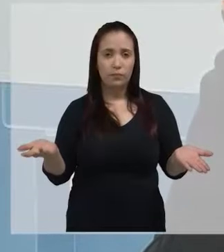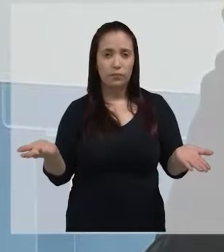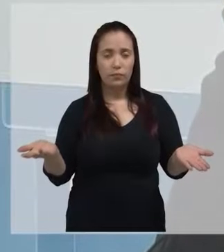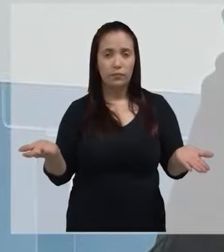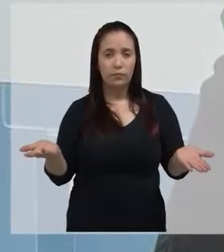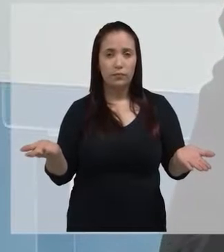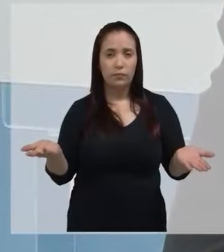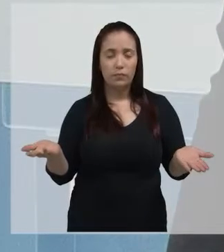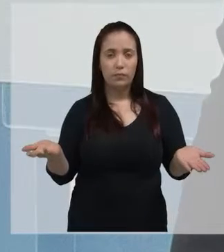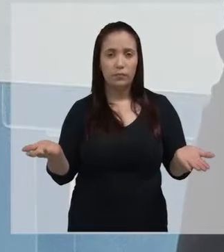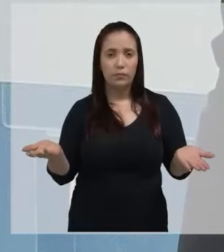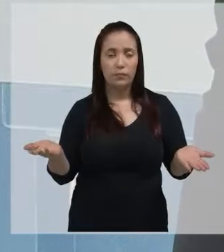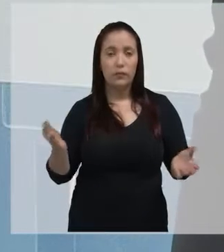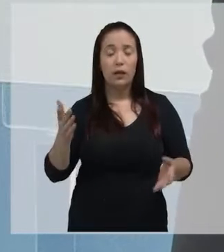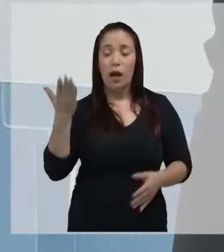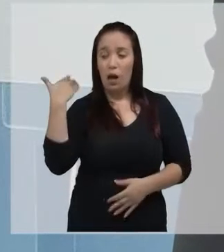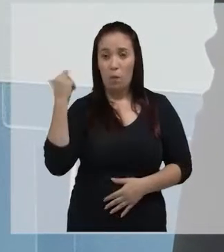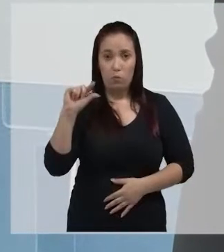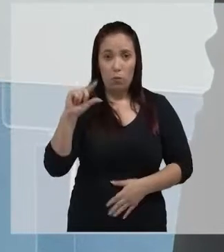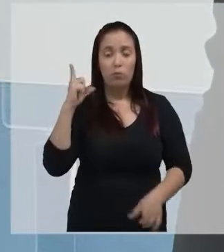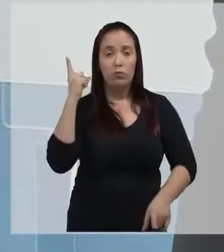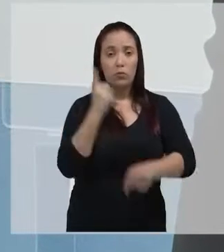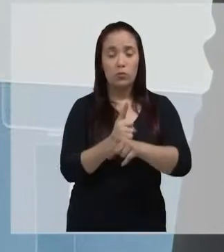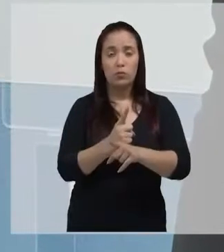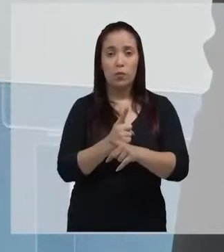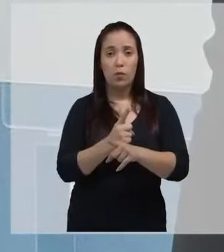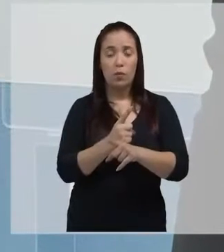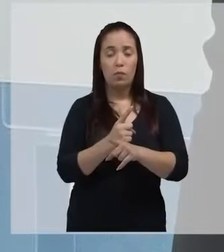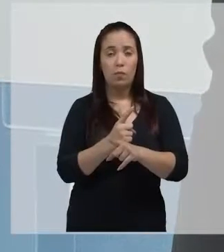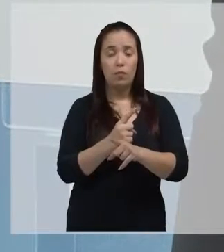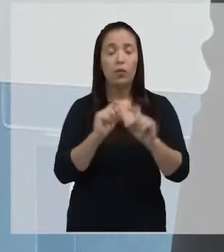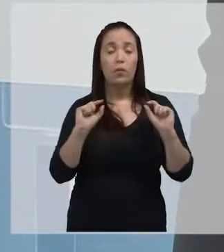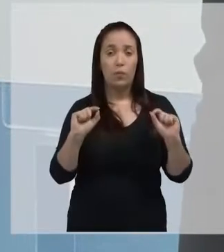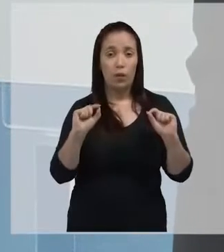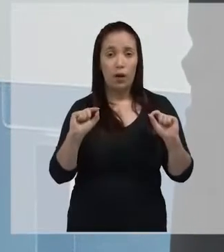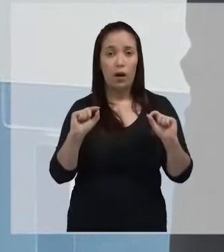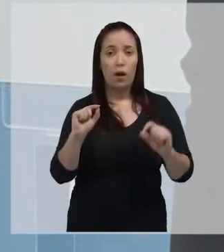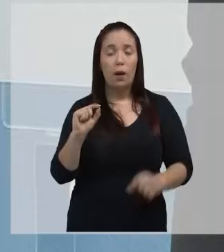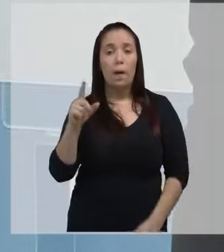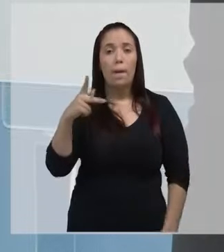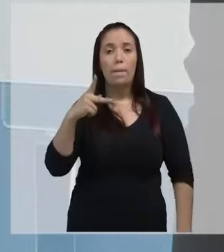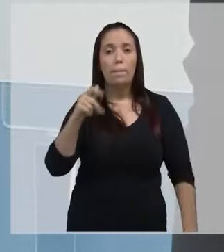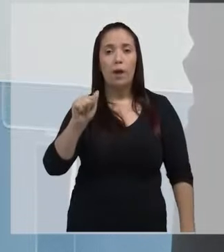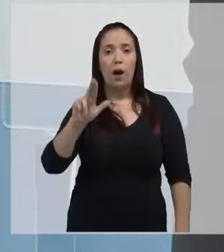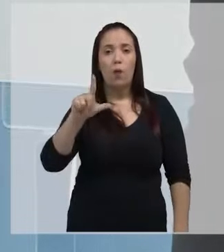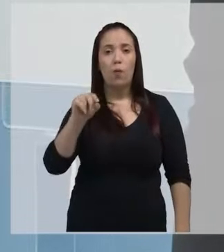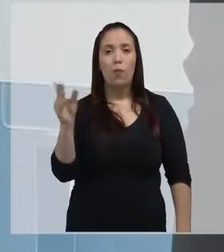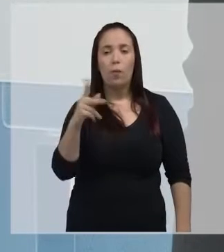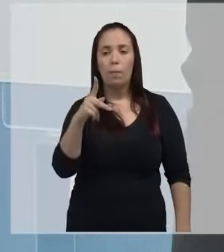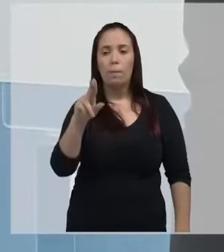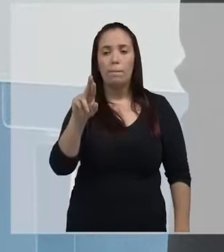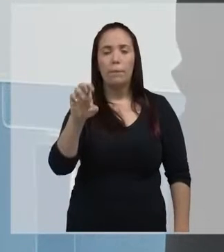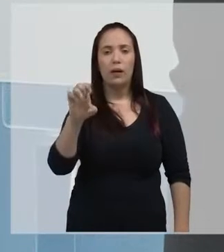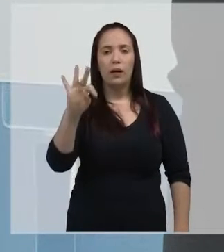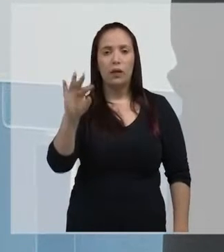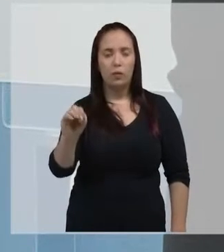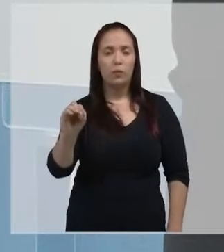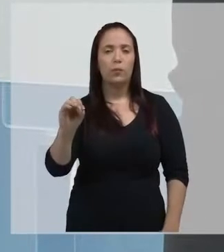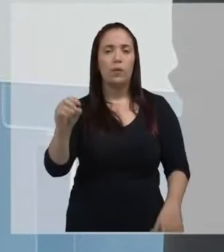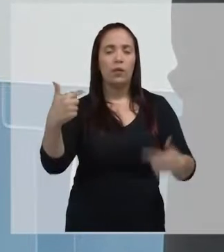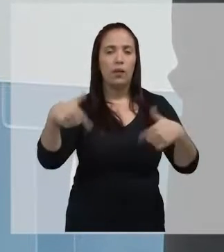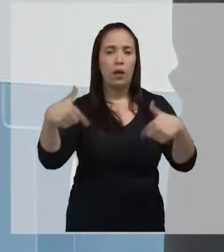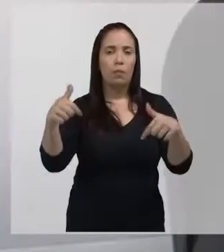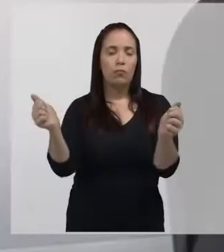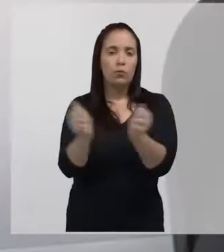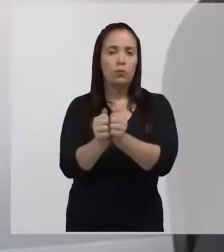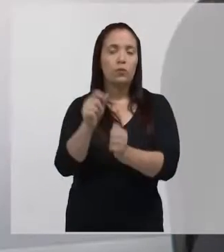O Paulo Preto. descobriram uma quantia do Paulo Preto, que era o operador deles lá